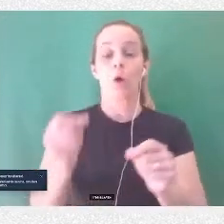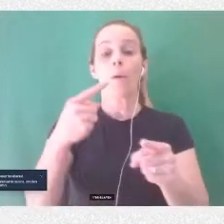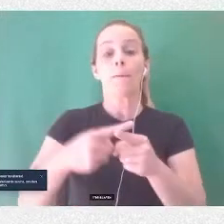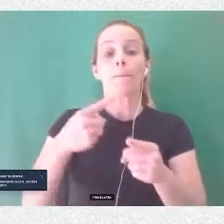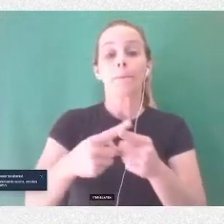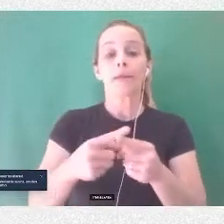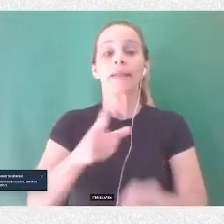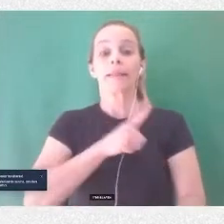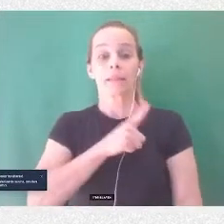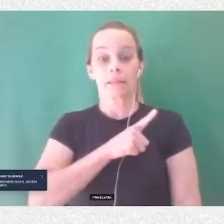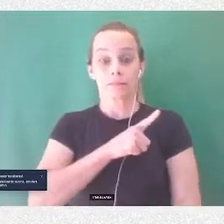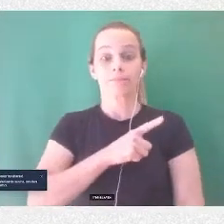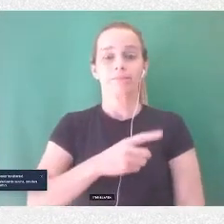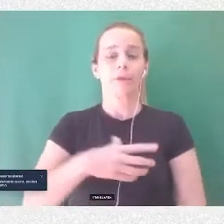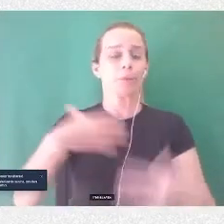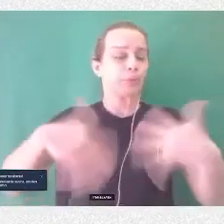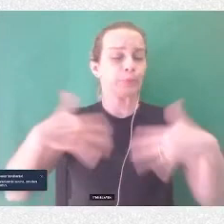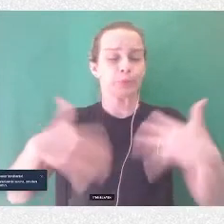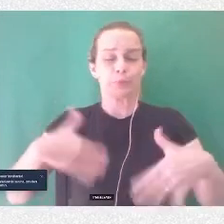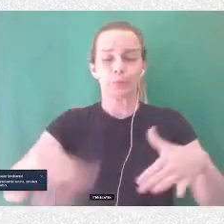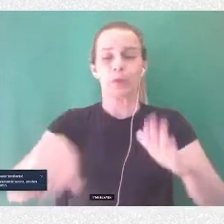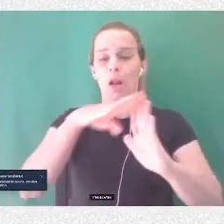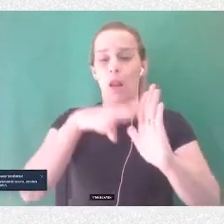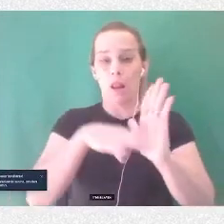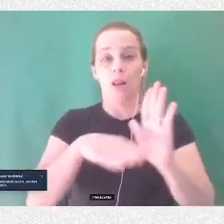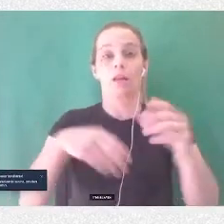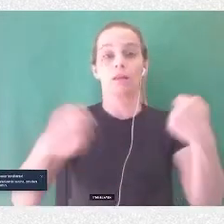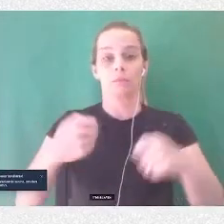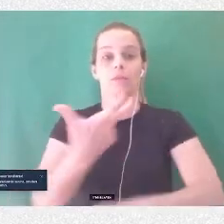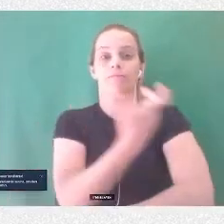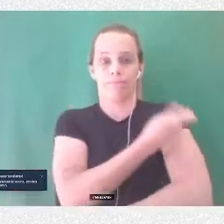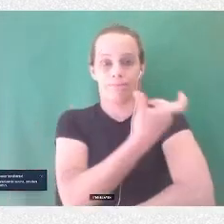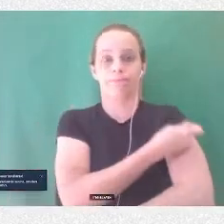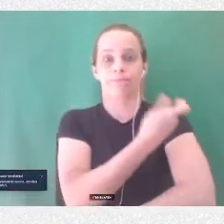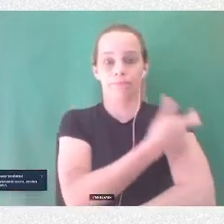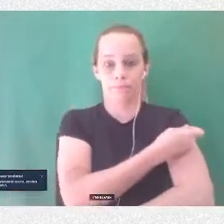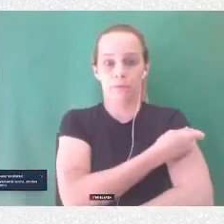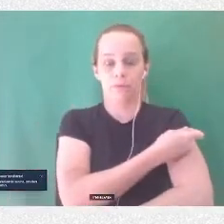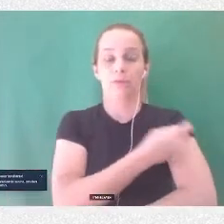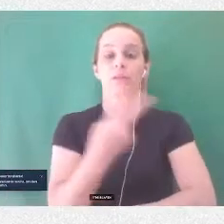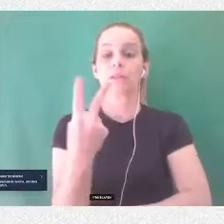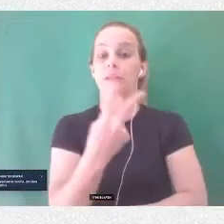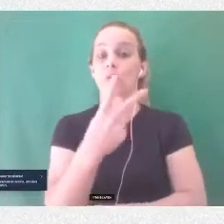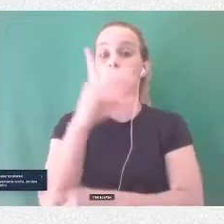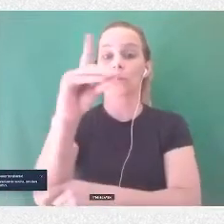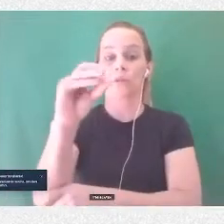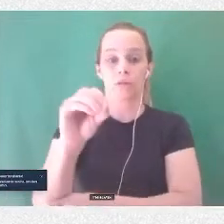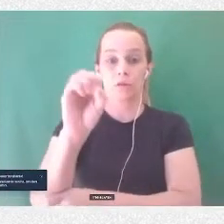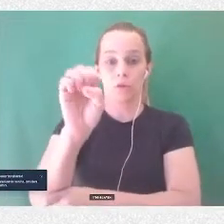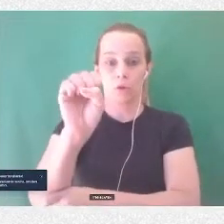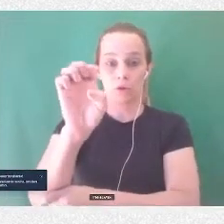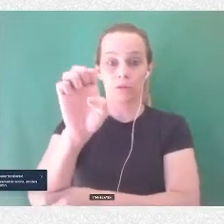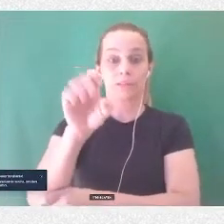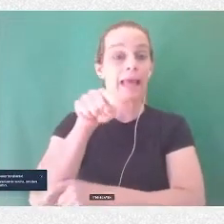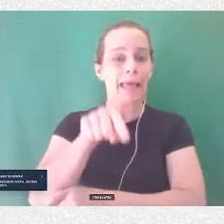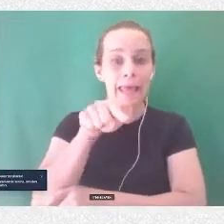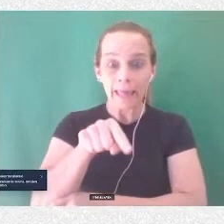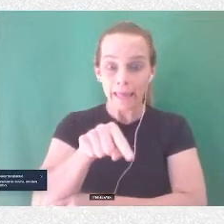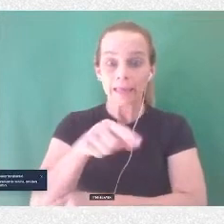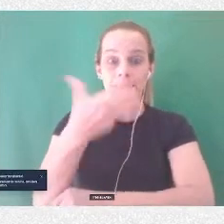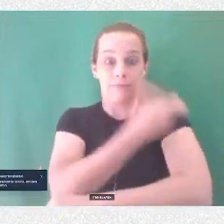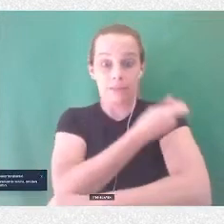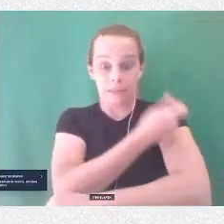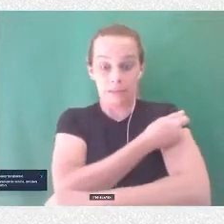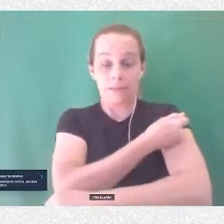doses a serem aplicadas nesse quantitativo de D2, porque a vacinação de fato ela tomou corpo e proporção